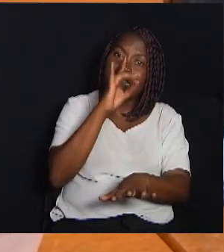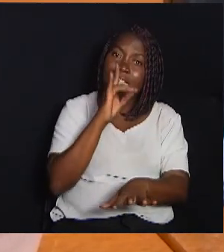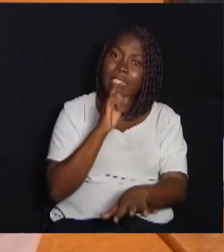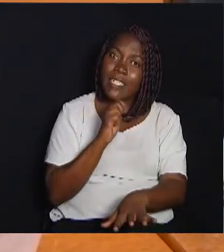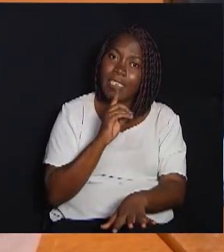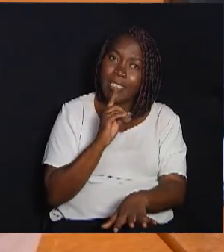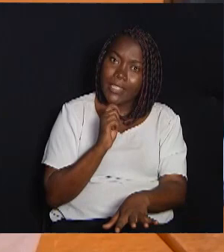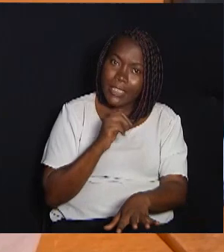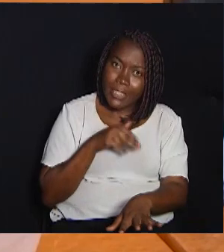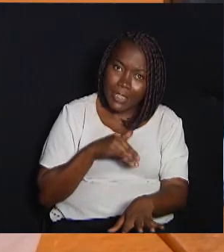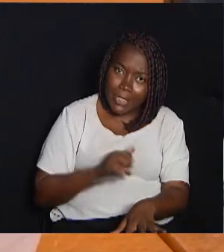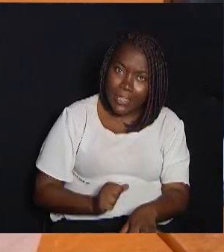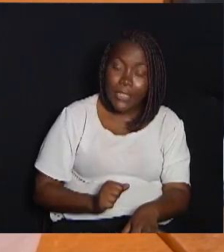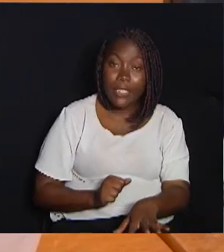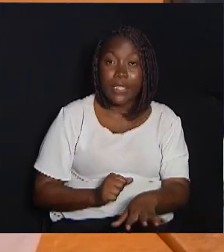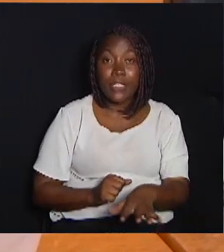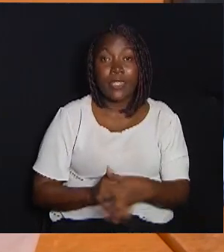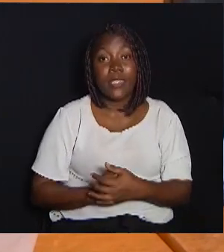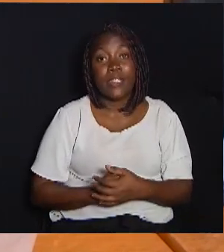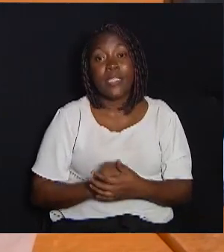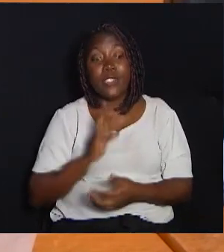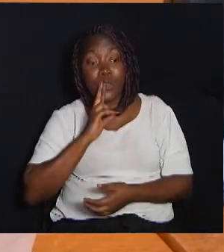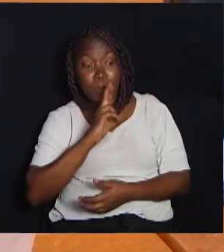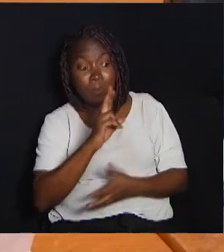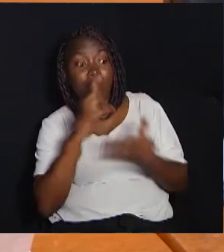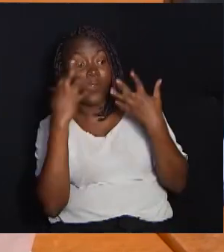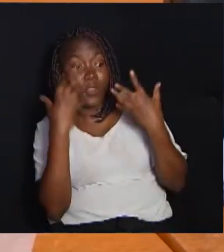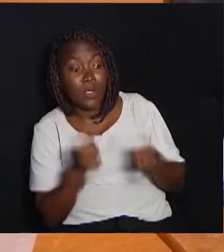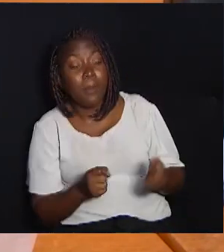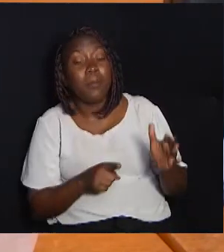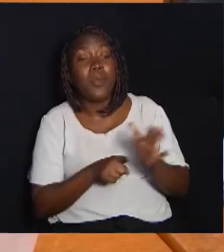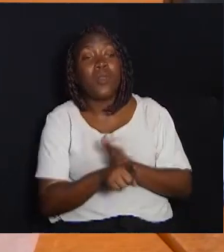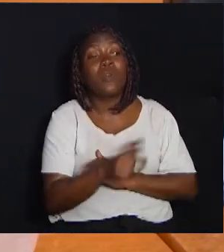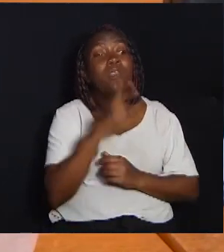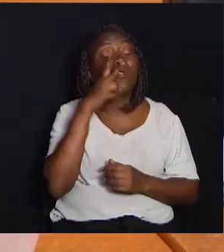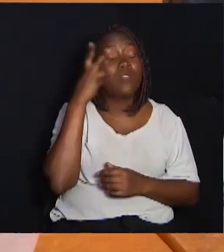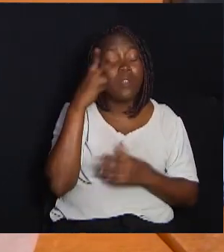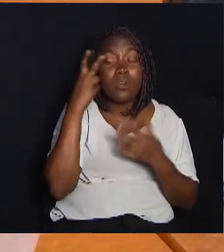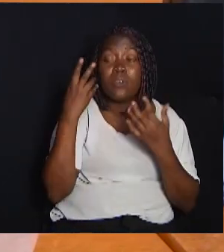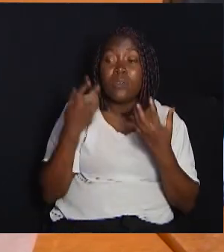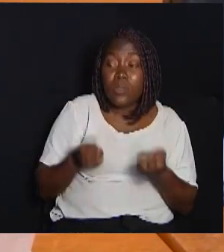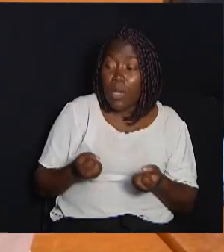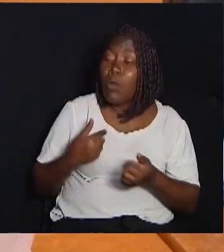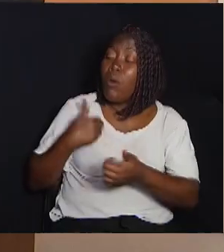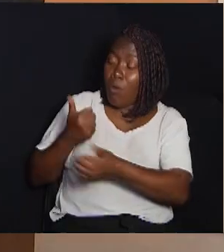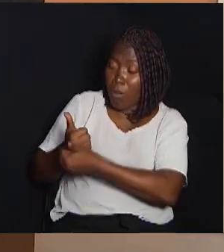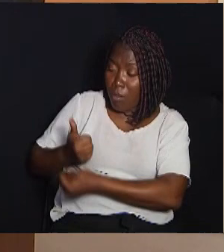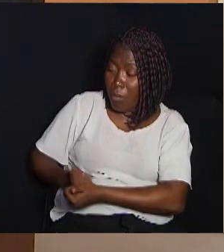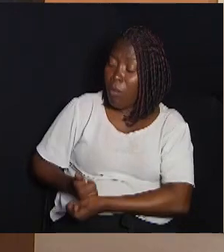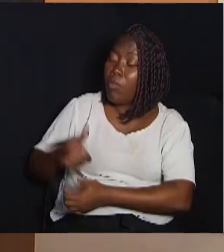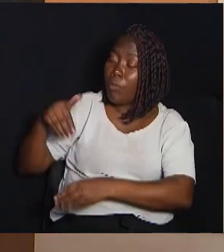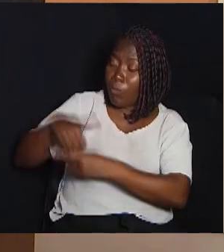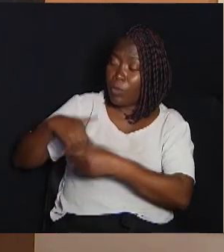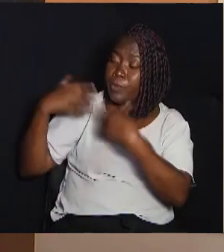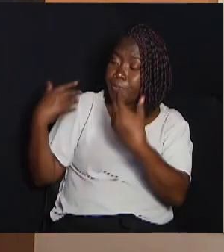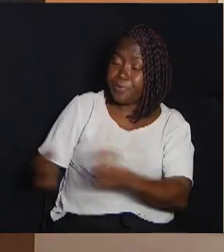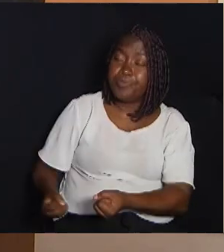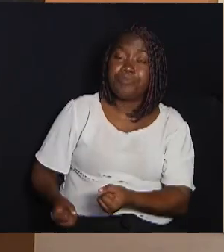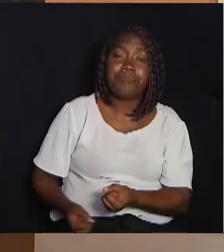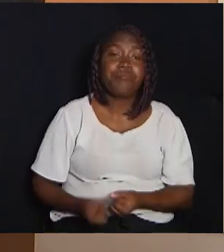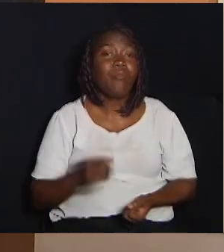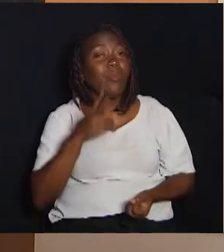e com parecer desse desse Vereador favorável pergunto ao B Fernando m qual seu parecer acompanhe o relator voto favorável